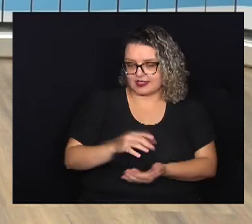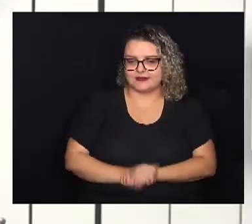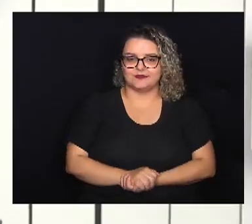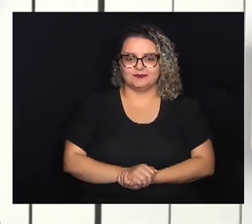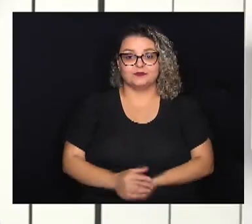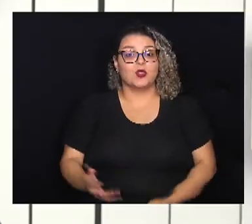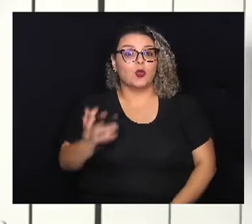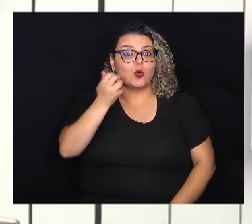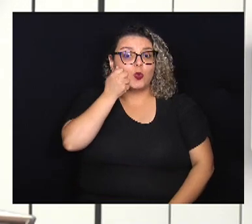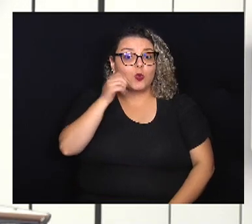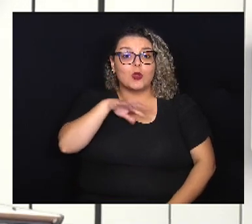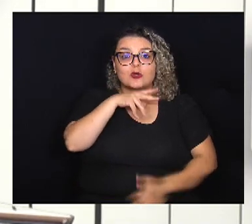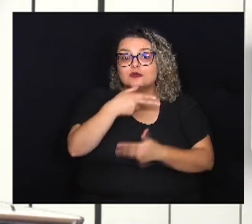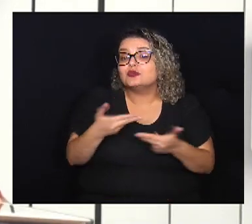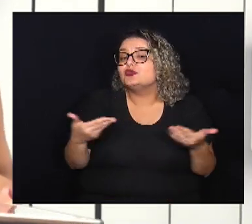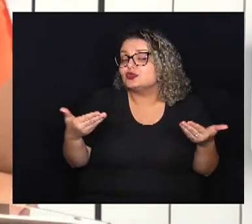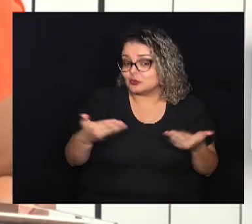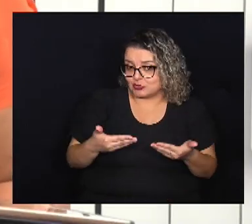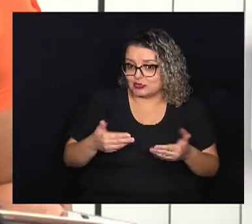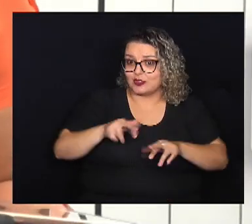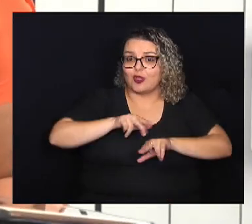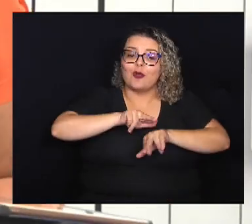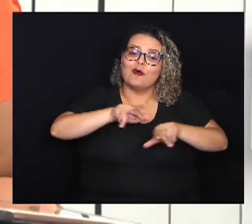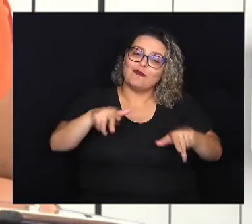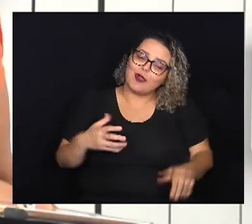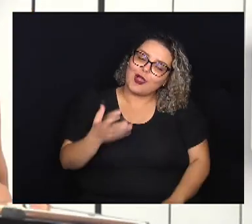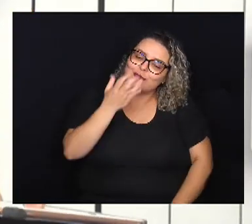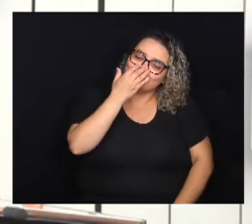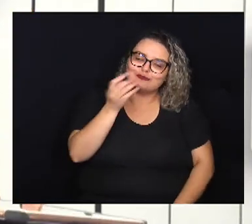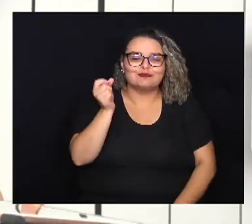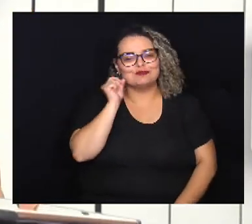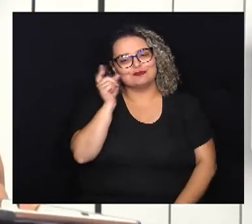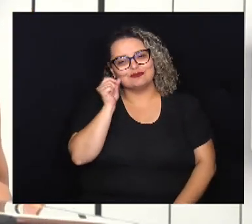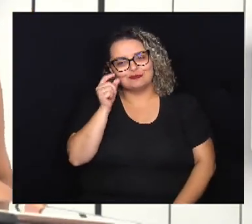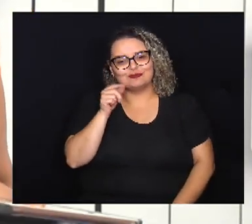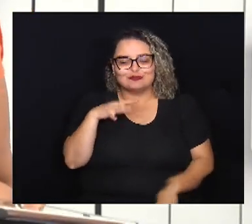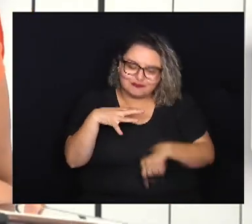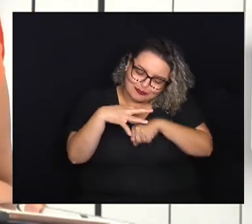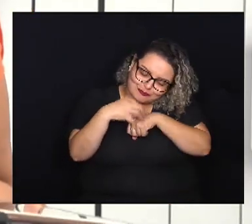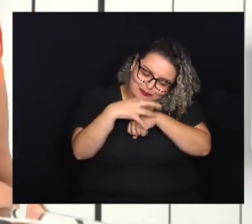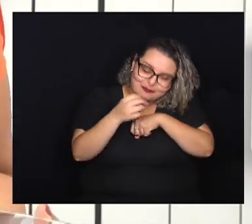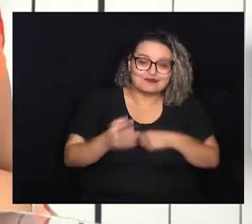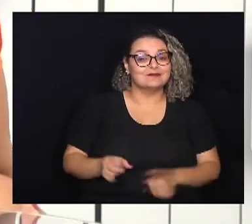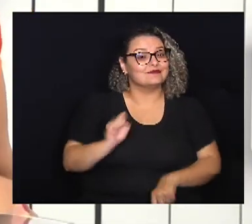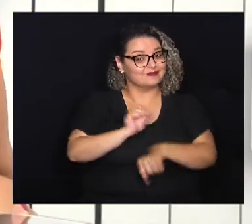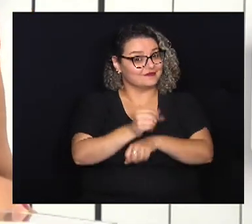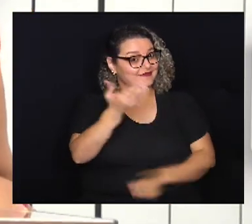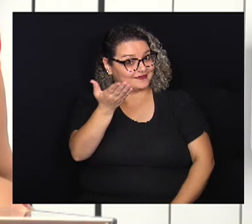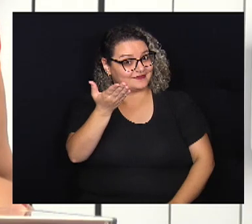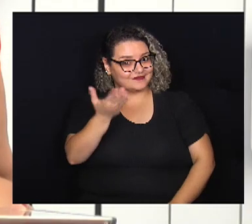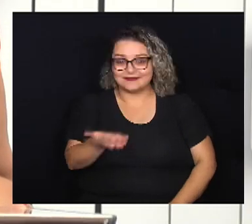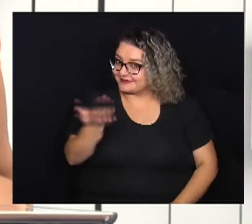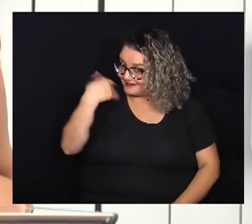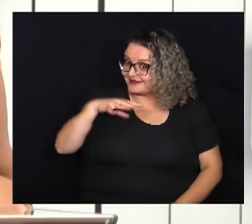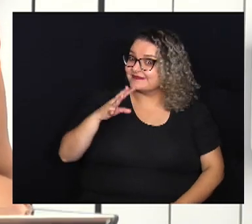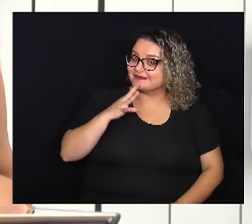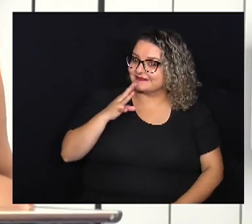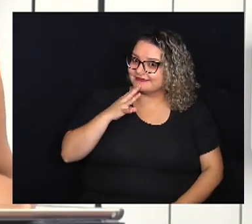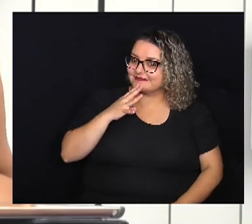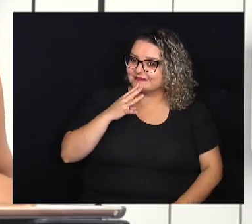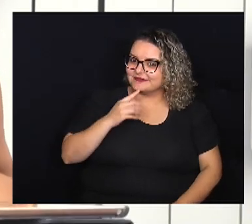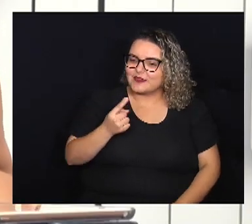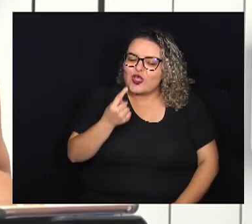Adote um Bichinho de hoje nós temos vários cãezinhos e gatinhos peludos esperando por você Vamos conhecer agora um